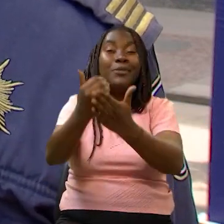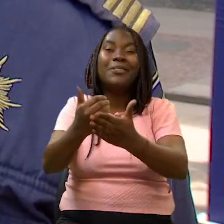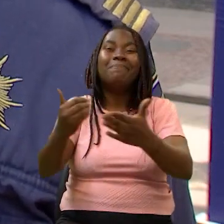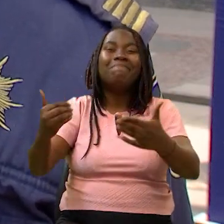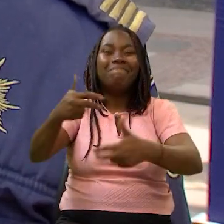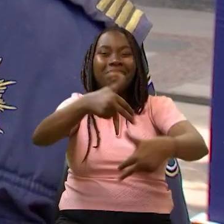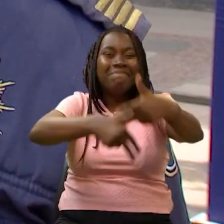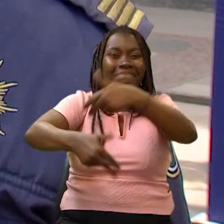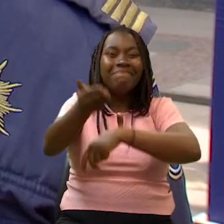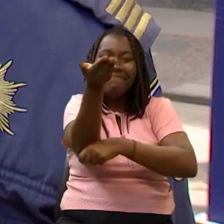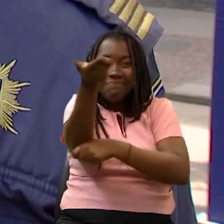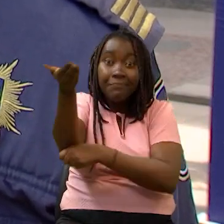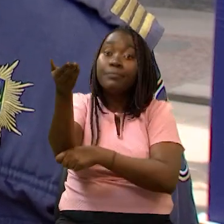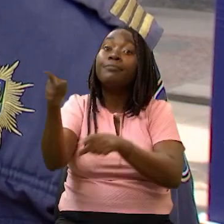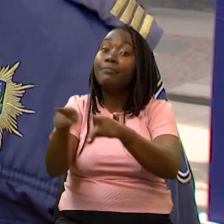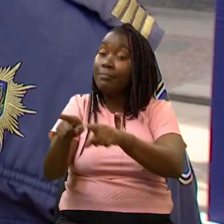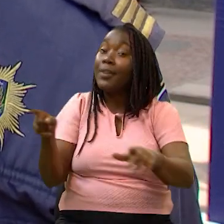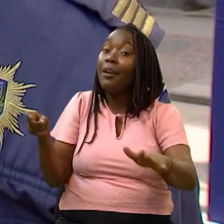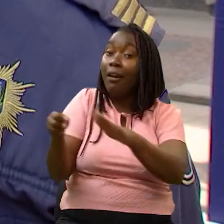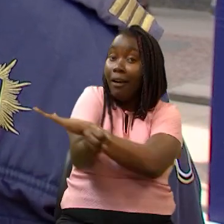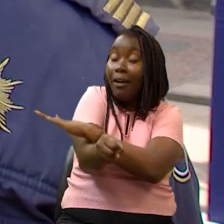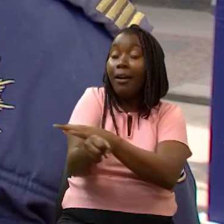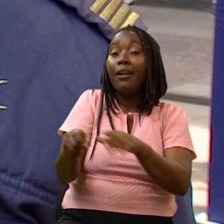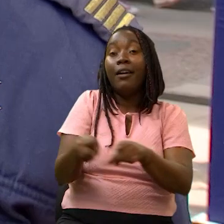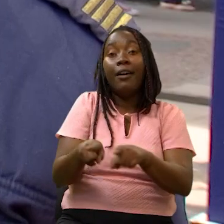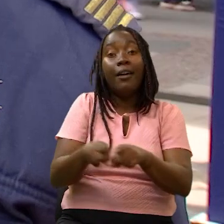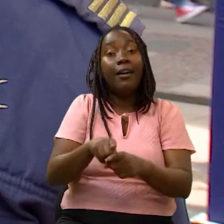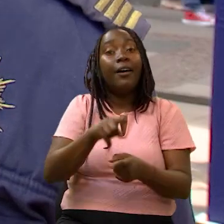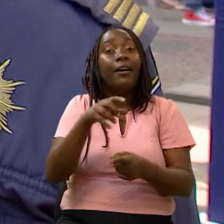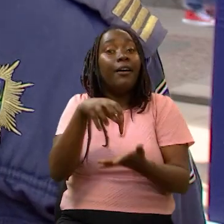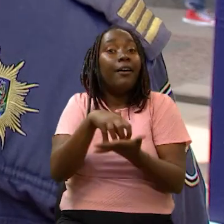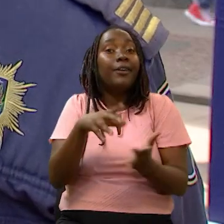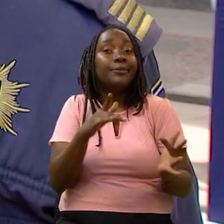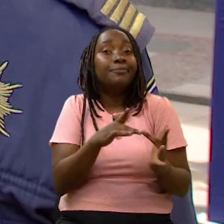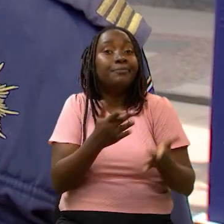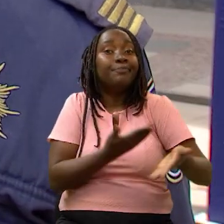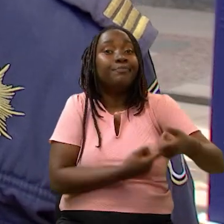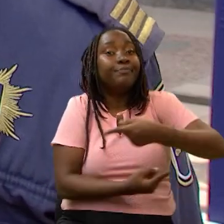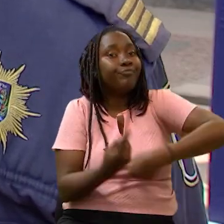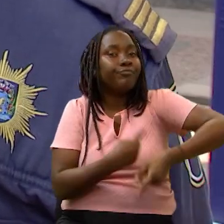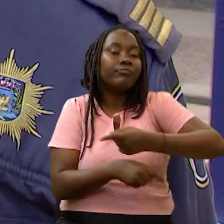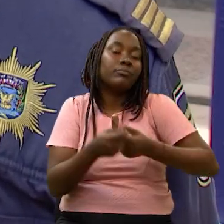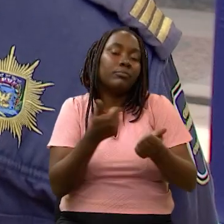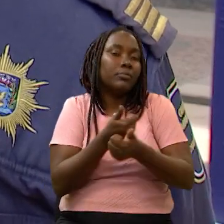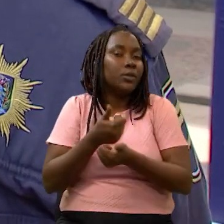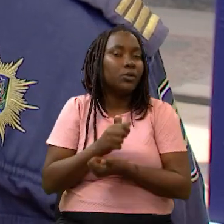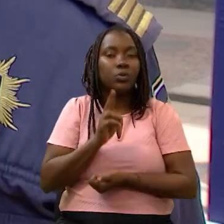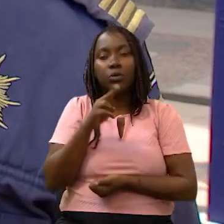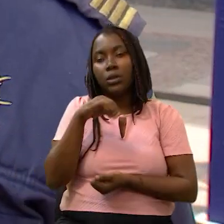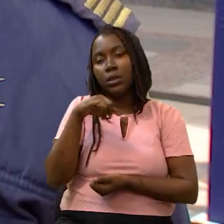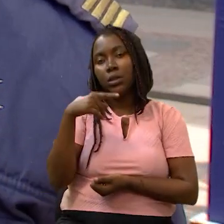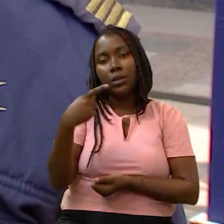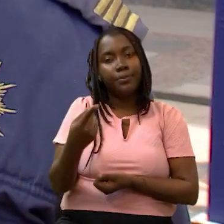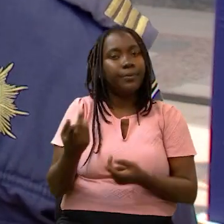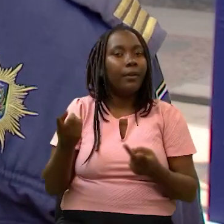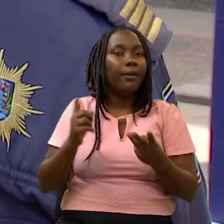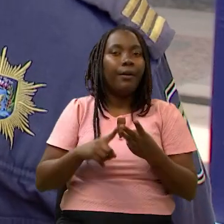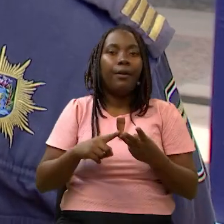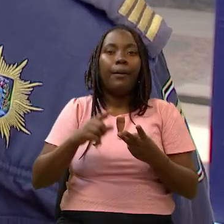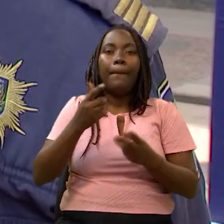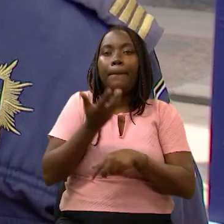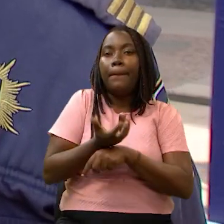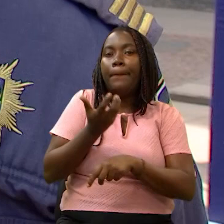de pessoas em situação de rua que também recebeu. Como, por exemplo, viaduto Aquidaban, centro de convivência, proximidades da Unip,